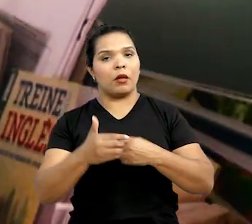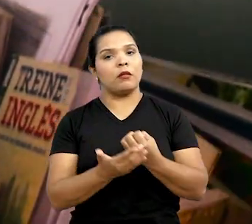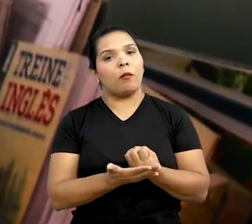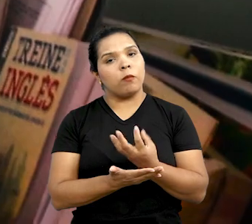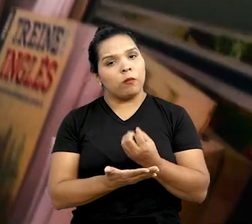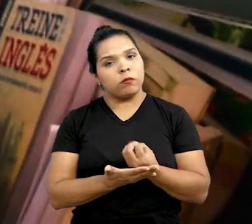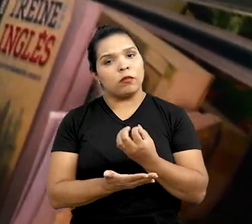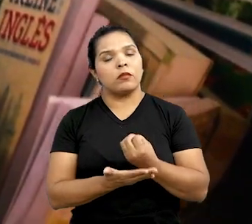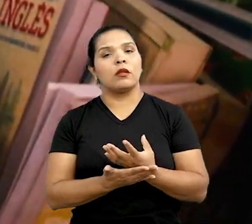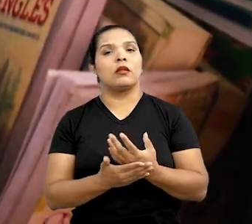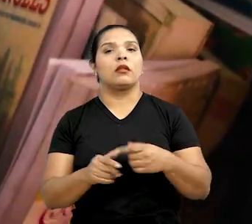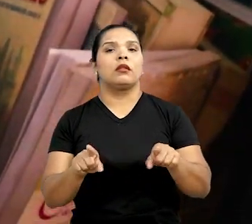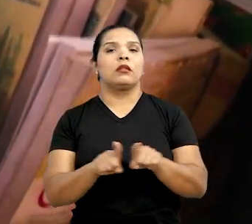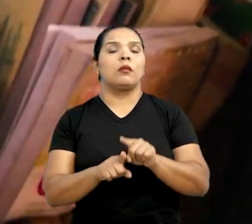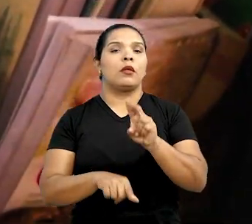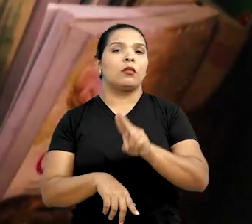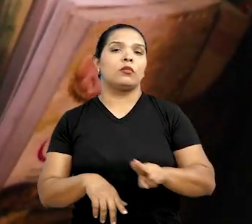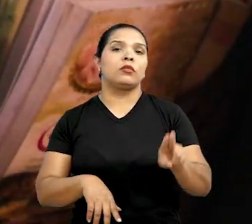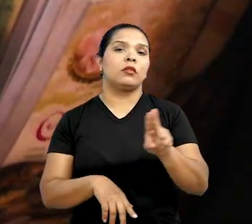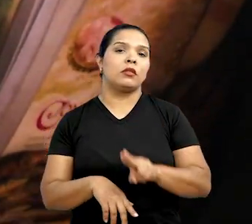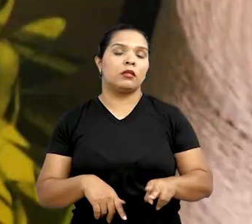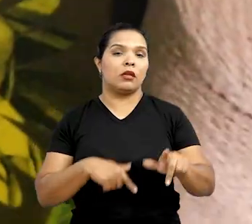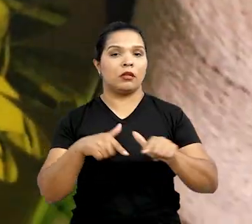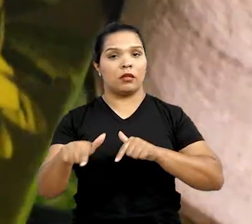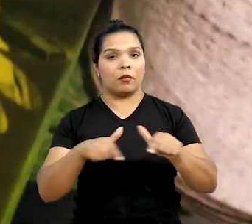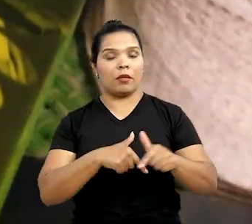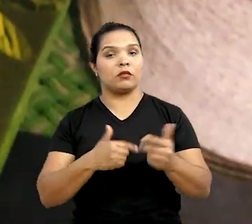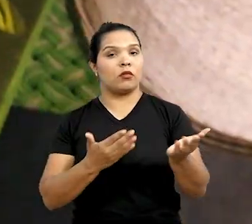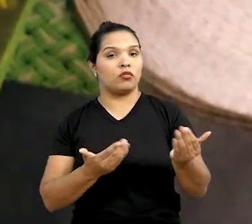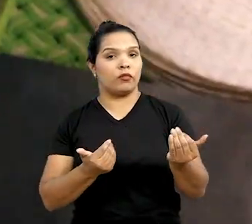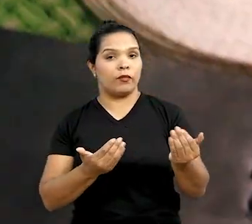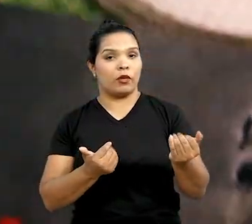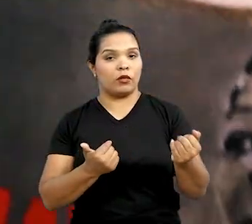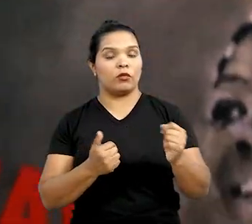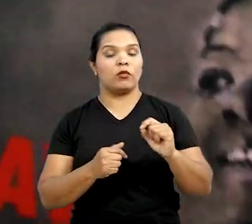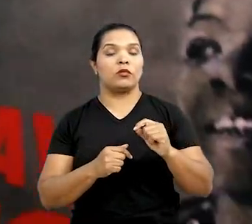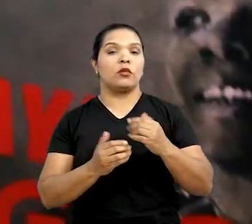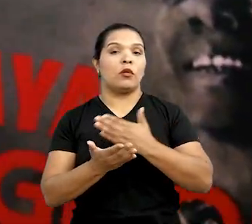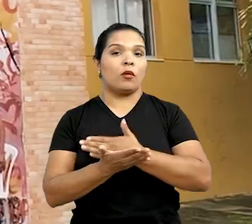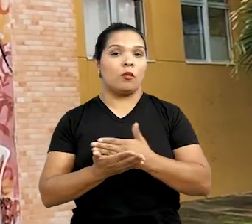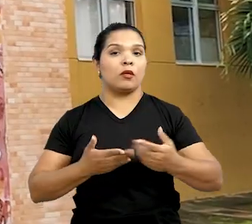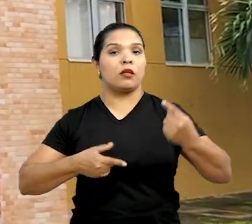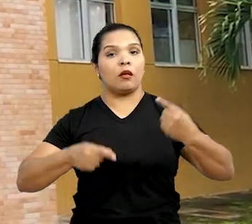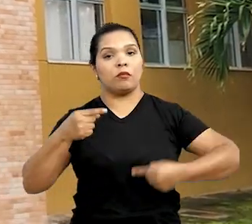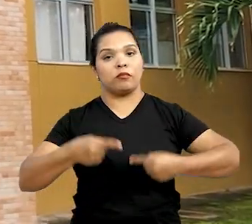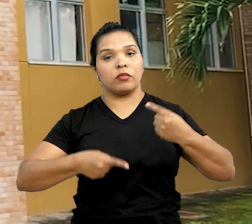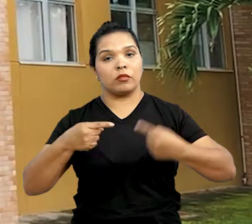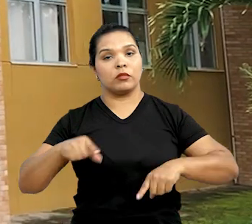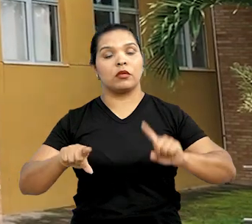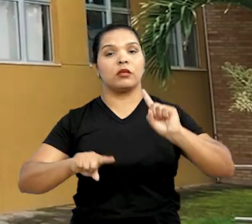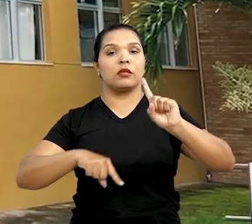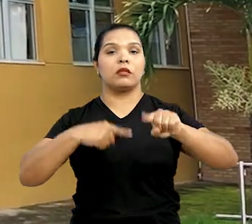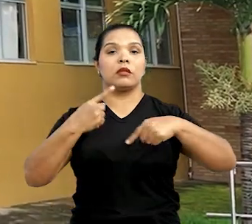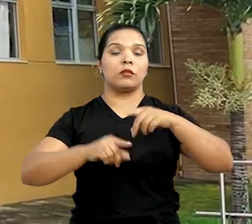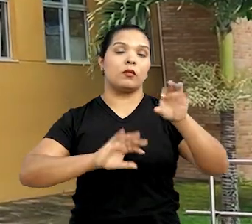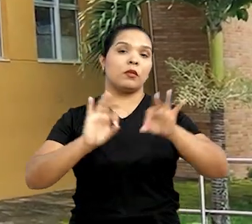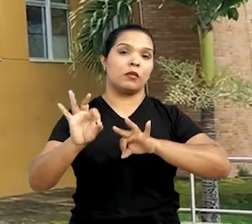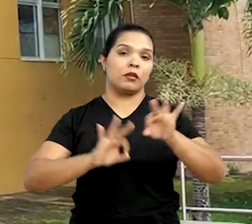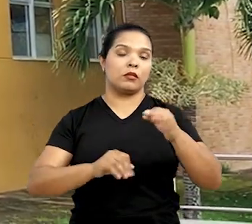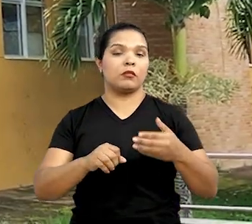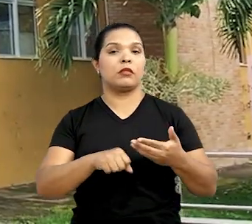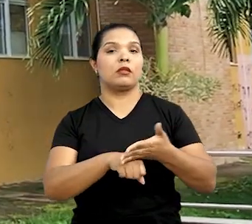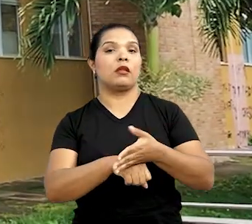alfabetização, o programa desenvolve atividades com a juventude, que vão desde a formação política até a preparação para o ingresso